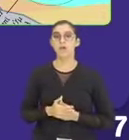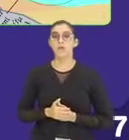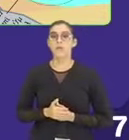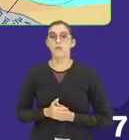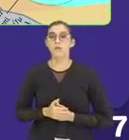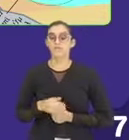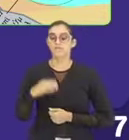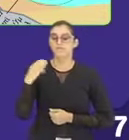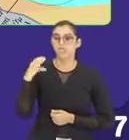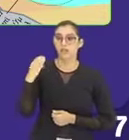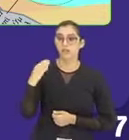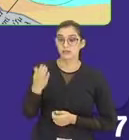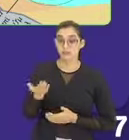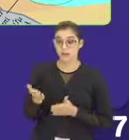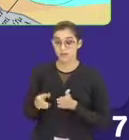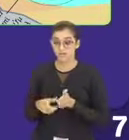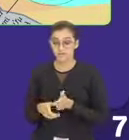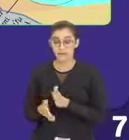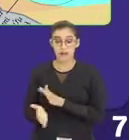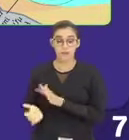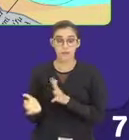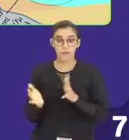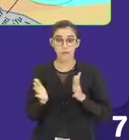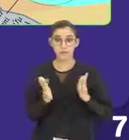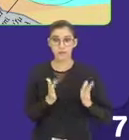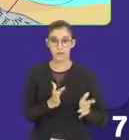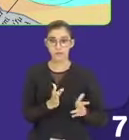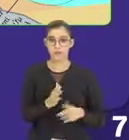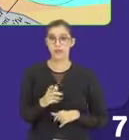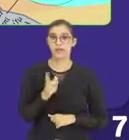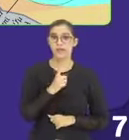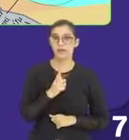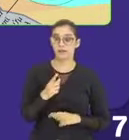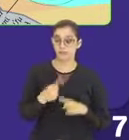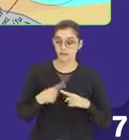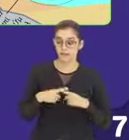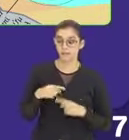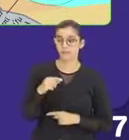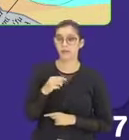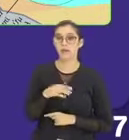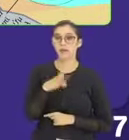lá na frente, gente, na idade... Eu até falei isso na aula passada, não foi?